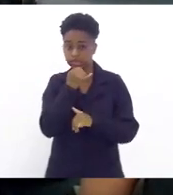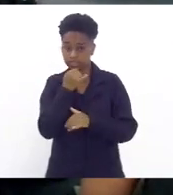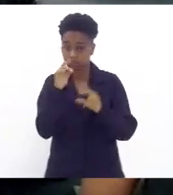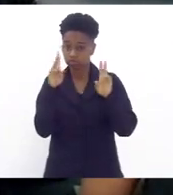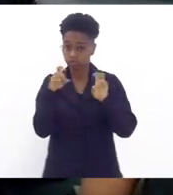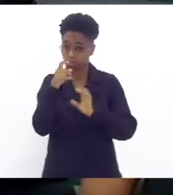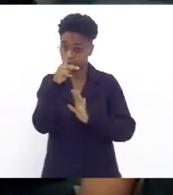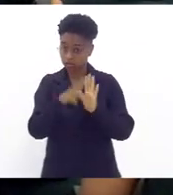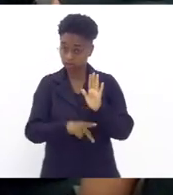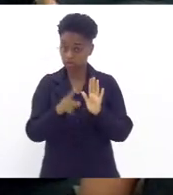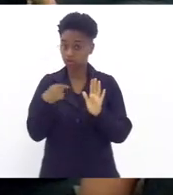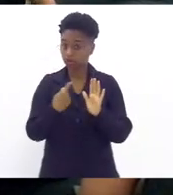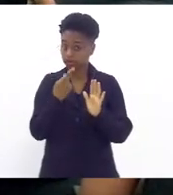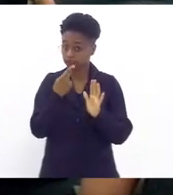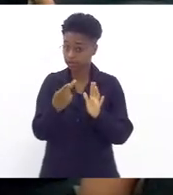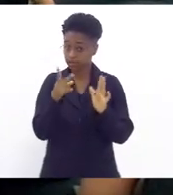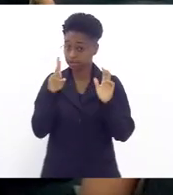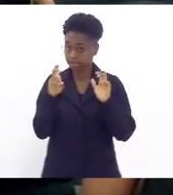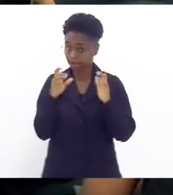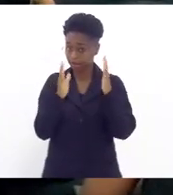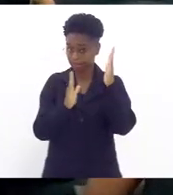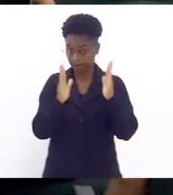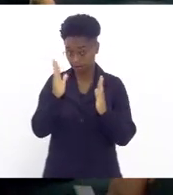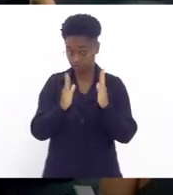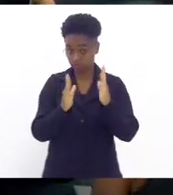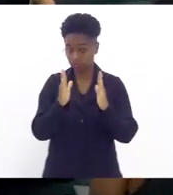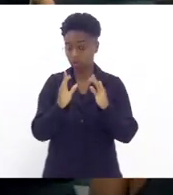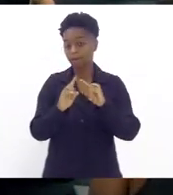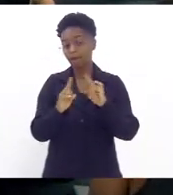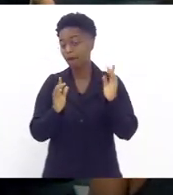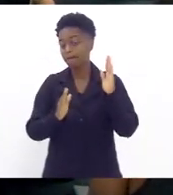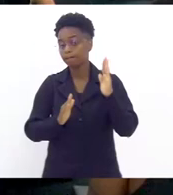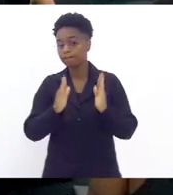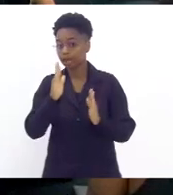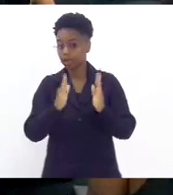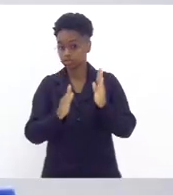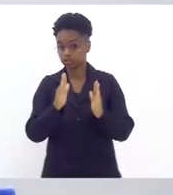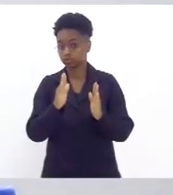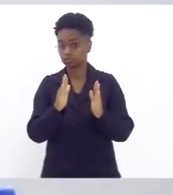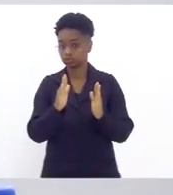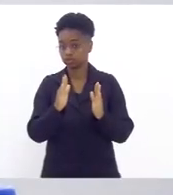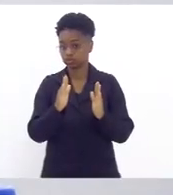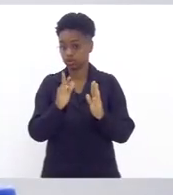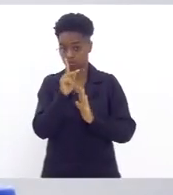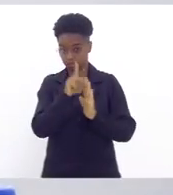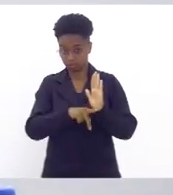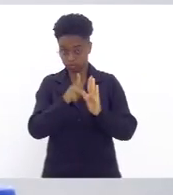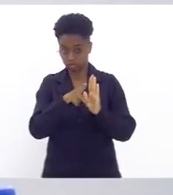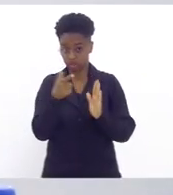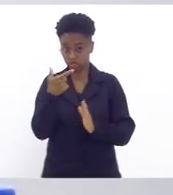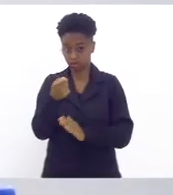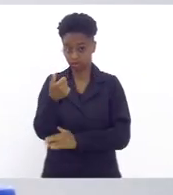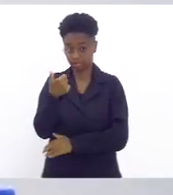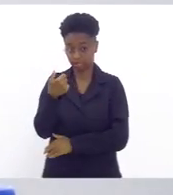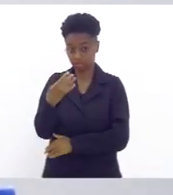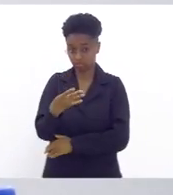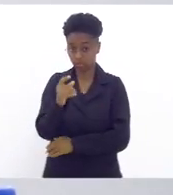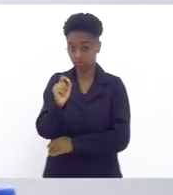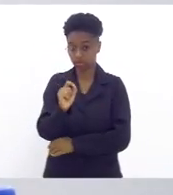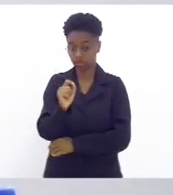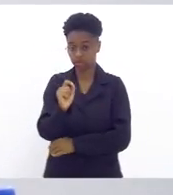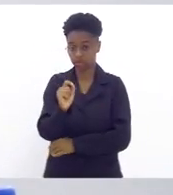a gente tá falando aqui sobre prazo né o prazo previsto no projeto de 2014 era